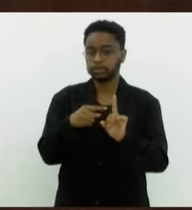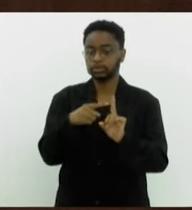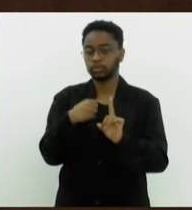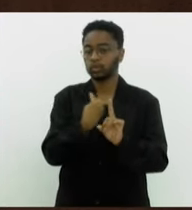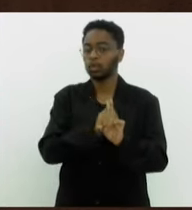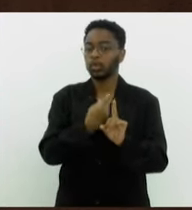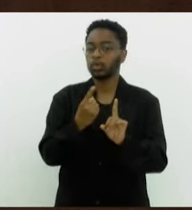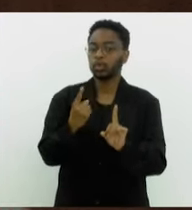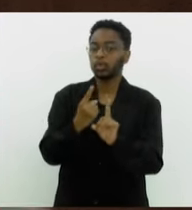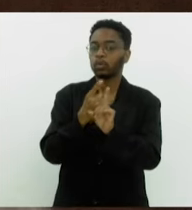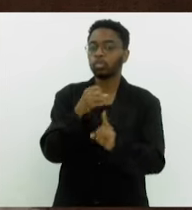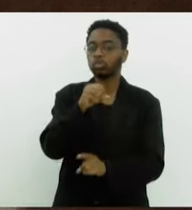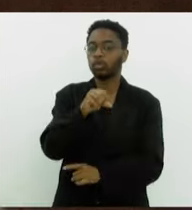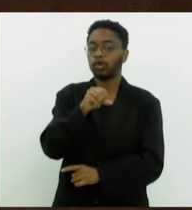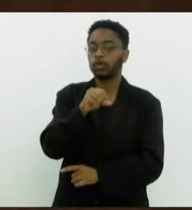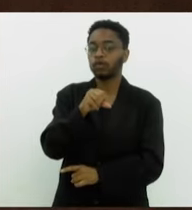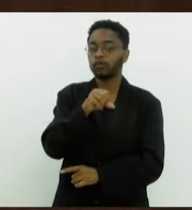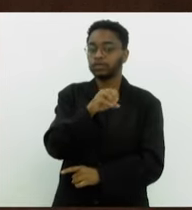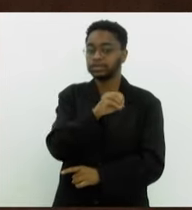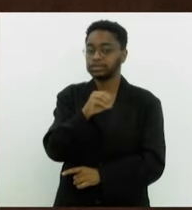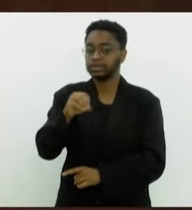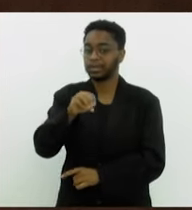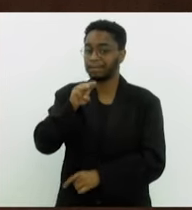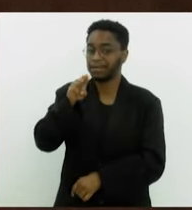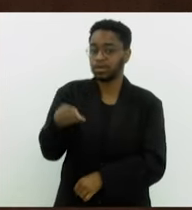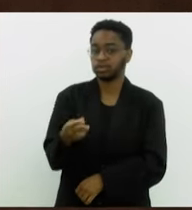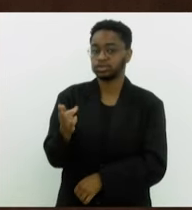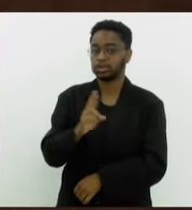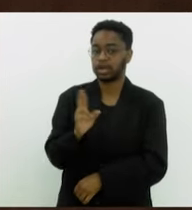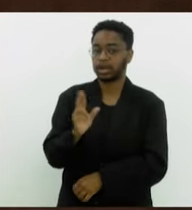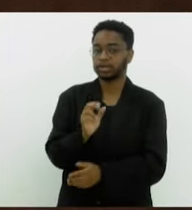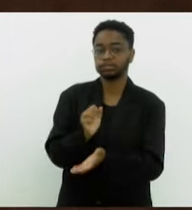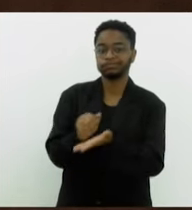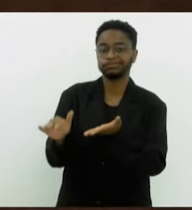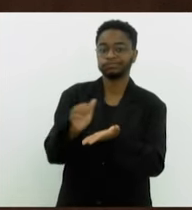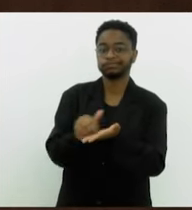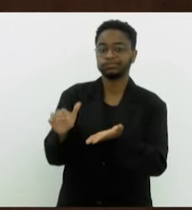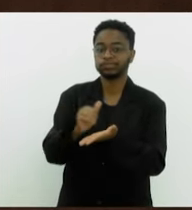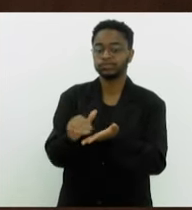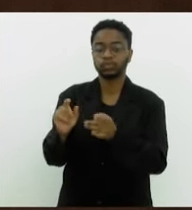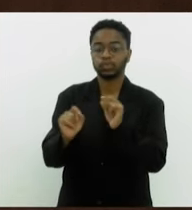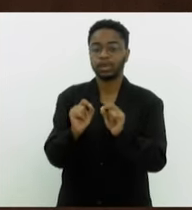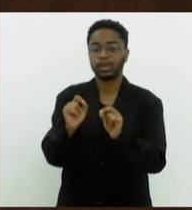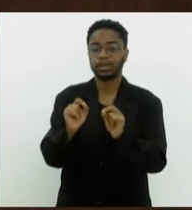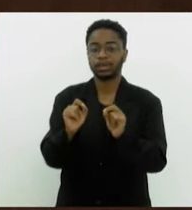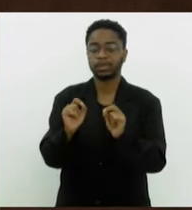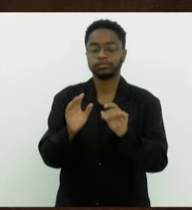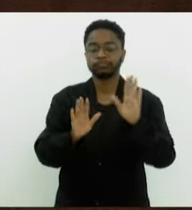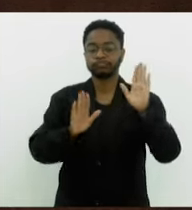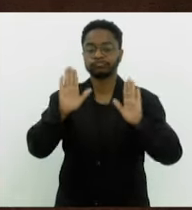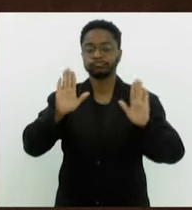900 milhões de reais em dispensa de licitação. E nós estamos